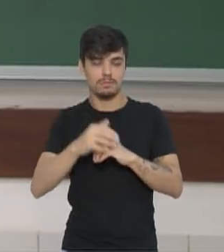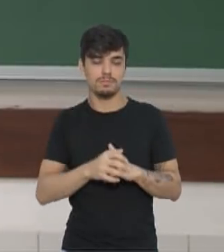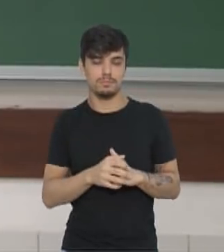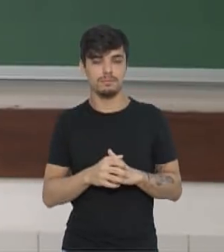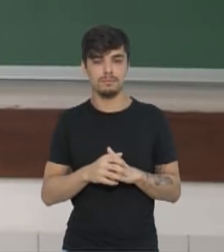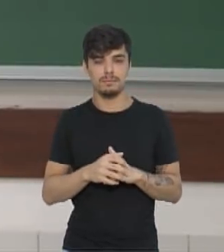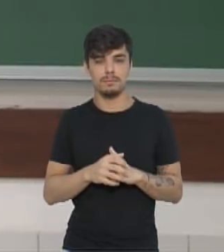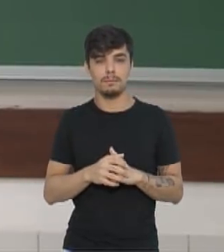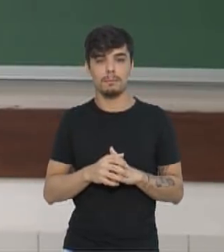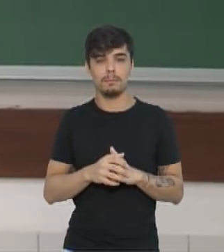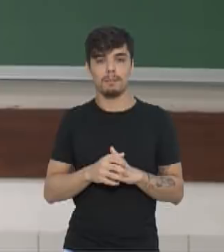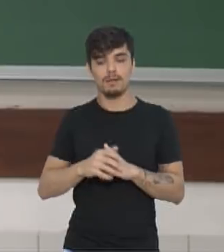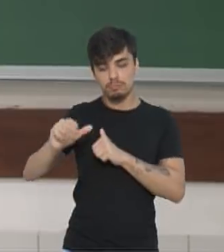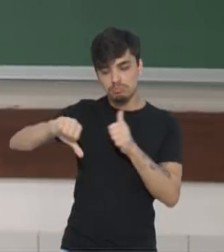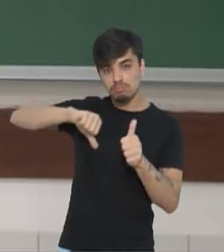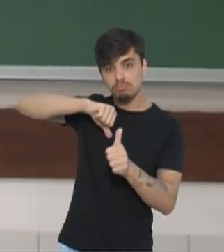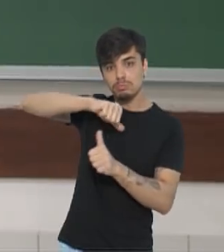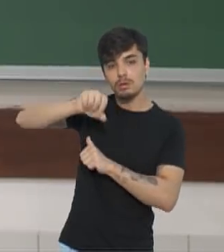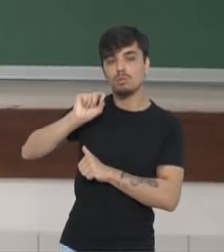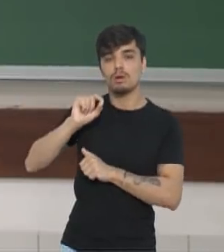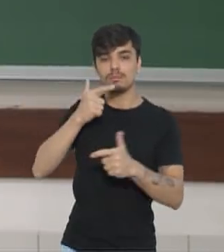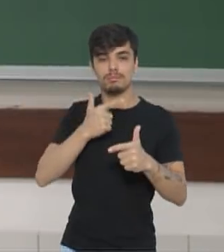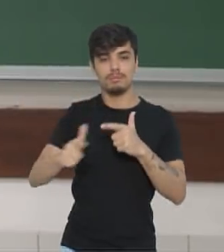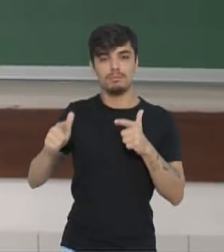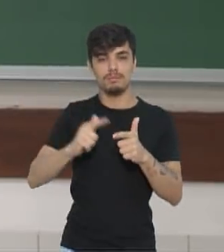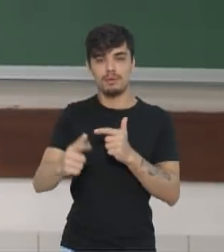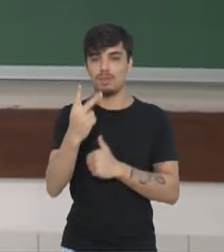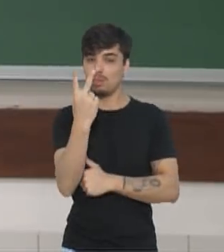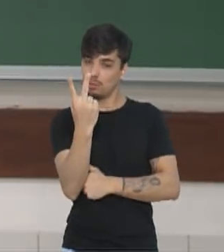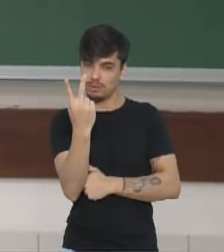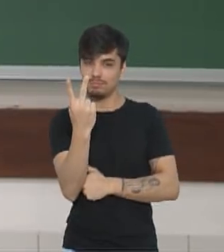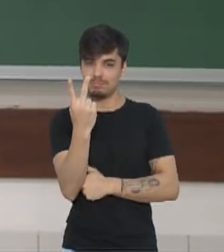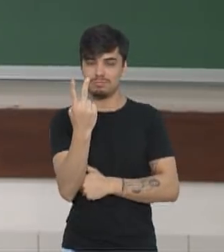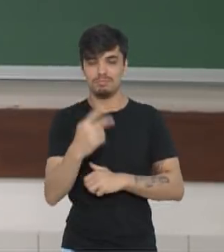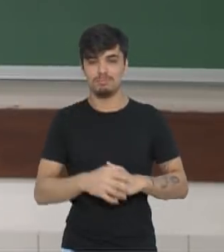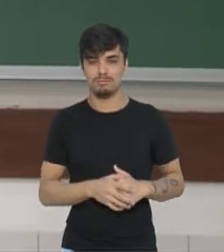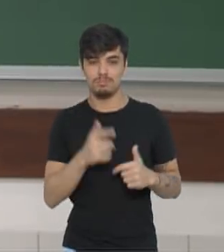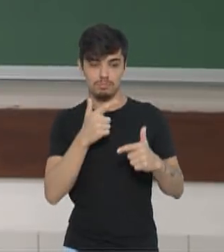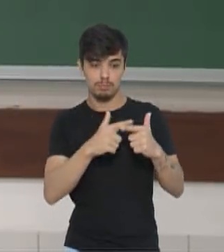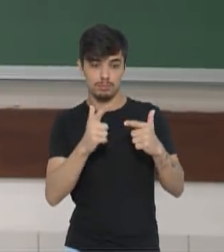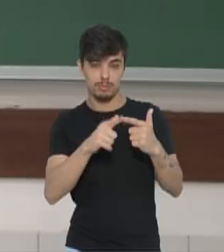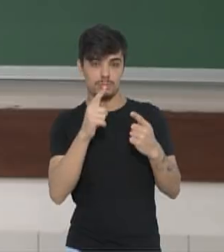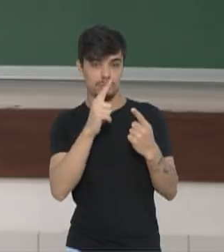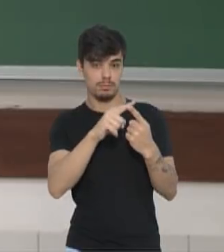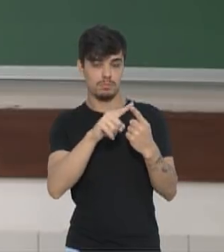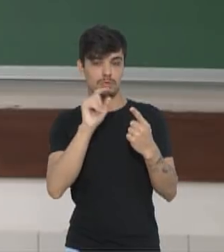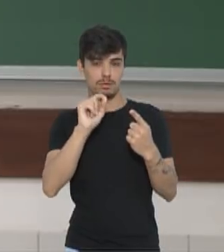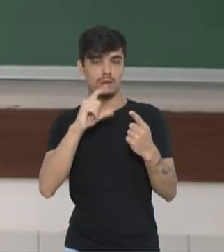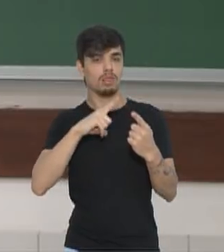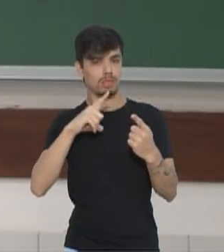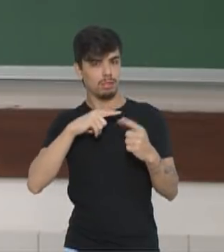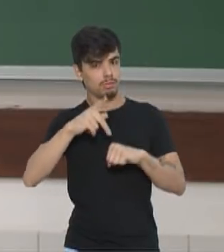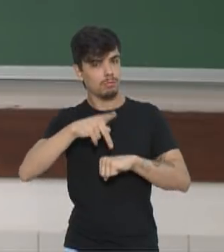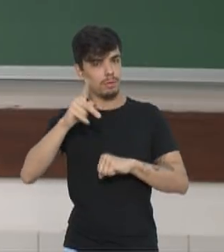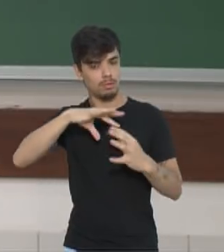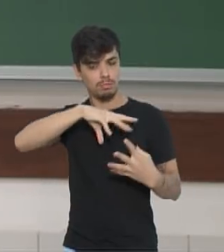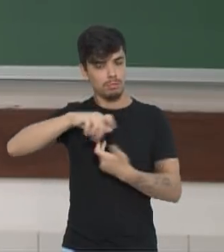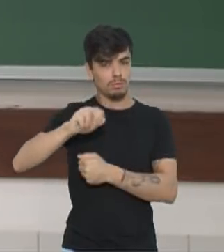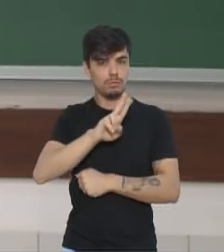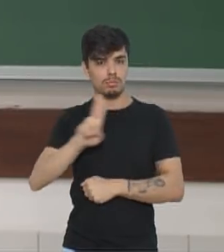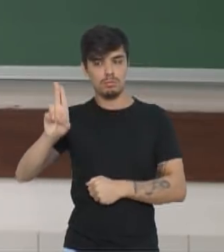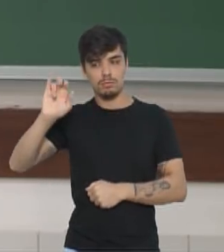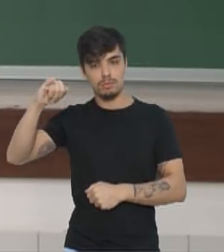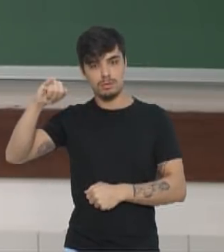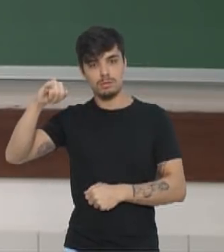Indo. Isso virou um problema, virou dois problemas, na verdade. O primeiro deles é que vocês sabem que existe um país no mundo hoje em dia